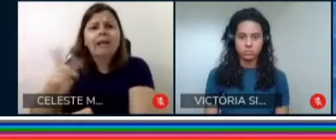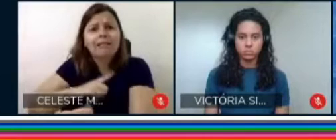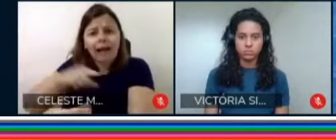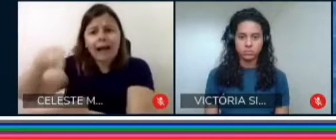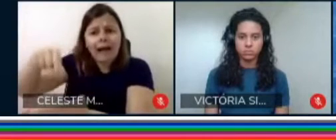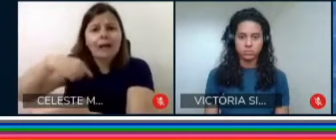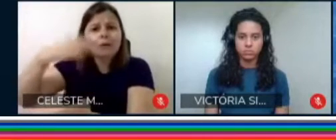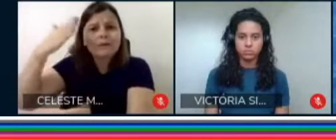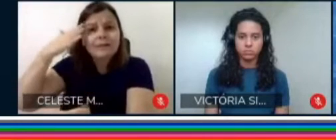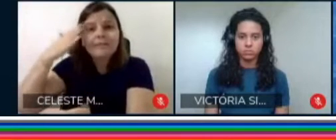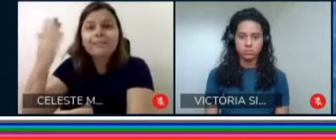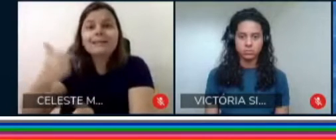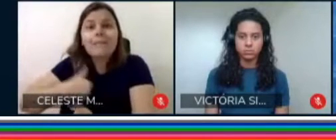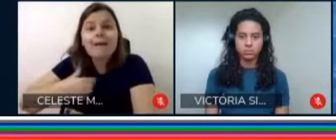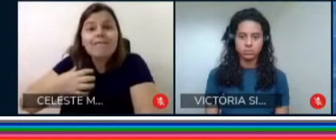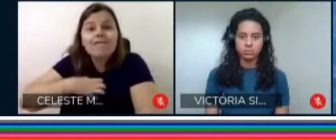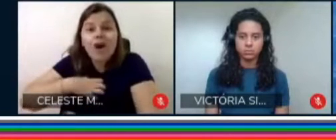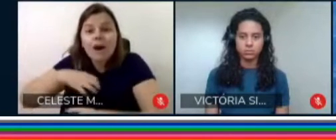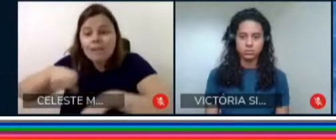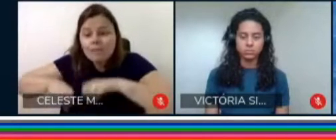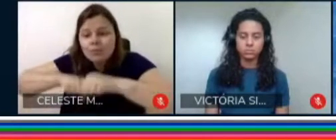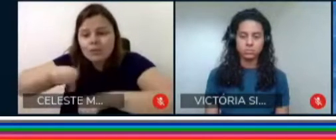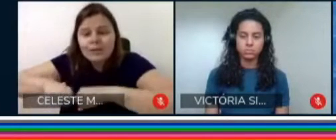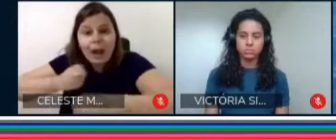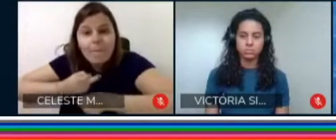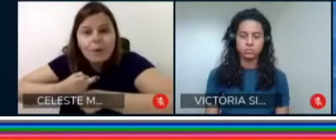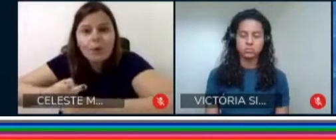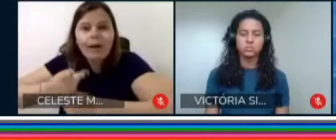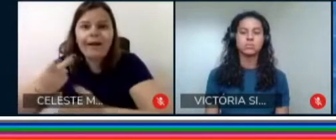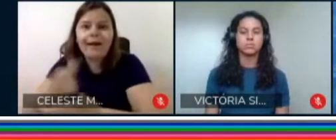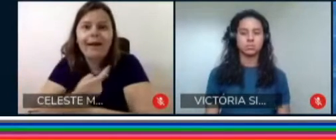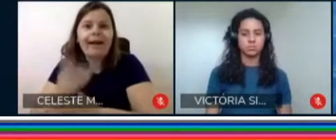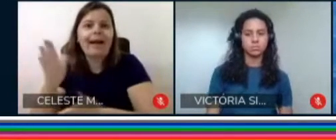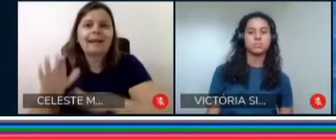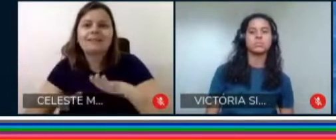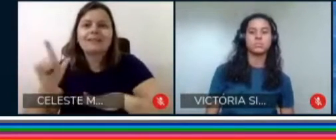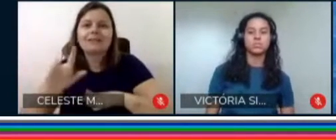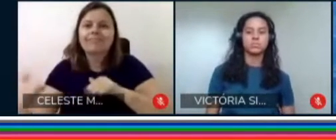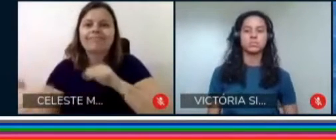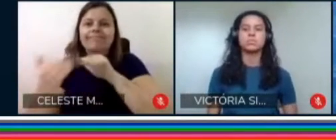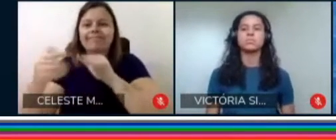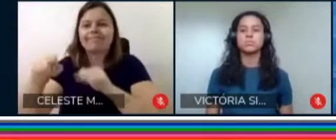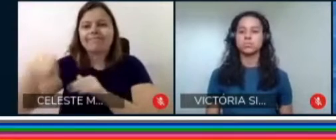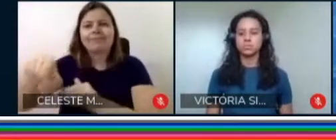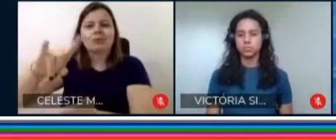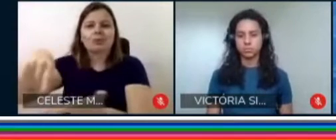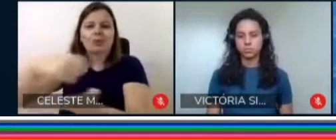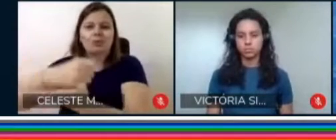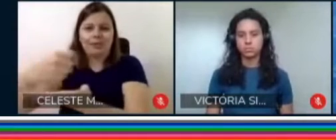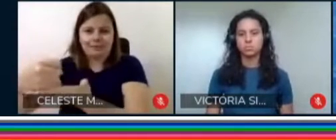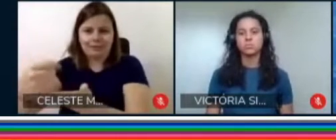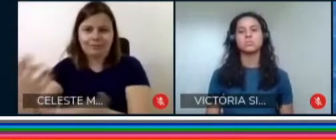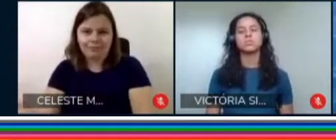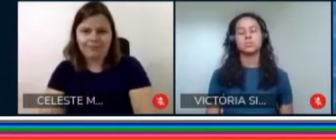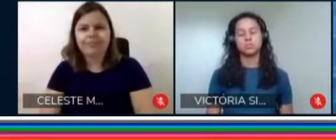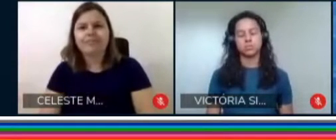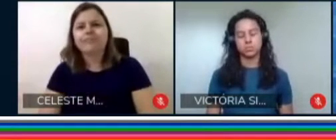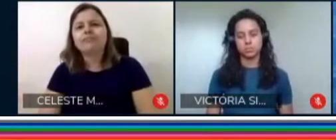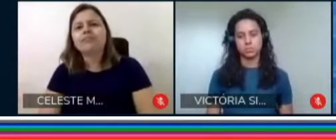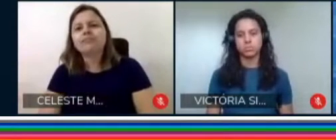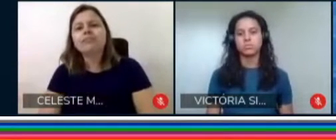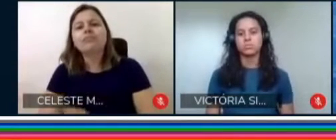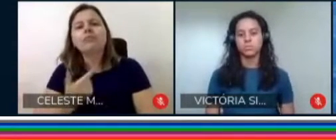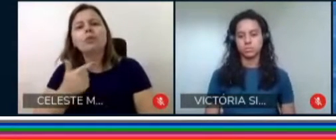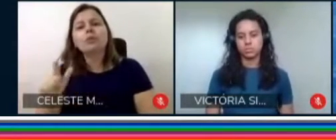lá, mas é a tua busca que está errada, né? Às vezes não está conversando com como a base de dados se estrutura, né? E outra